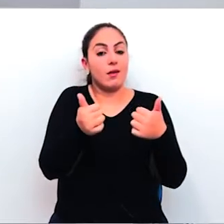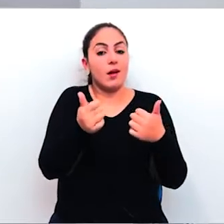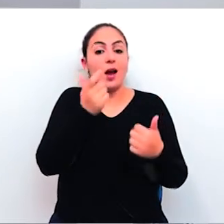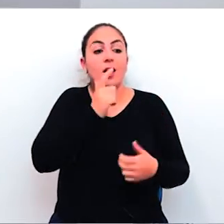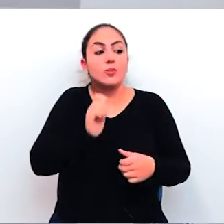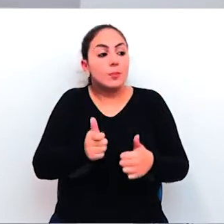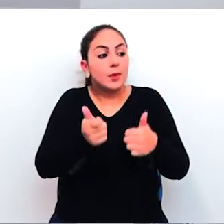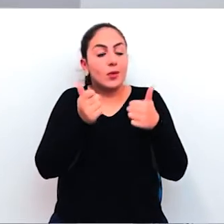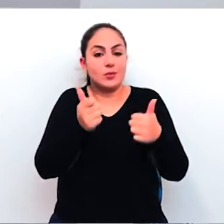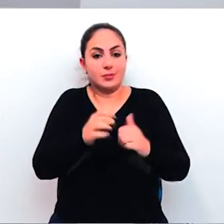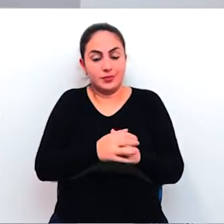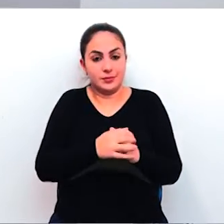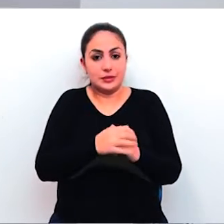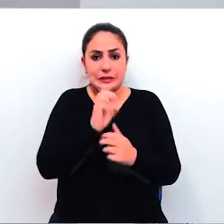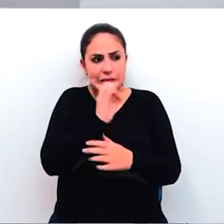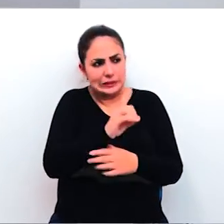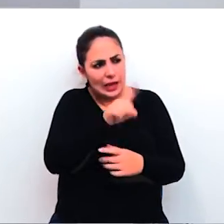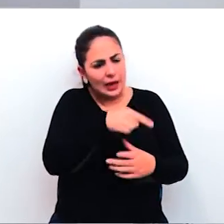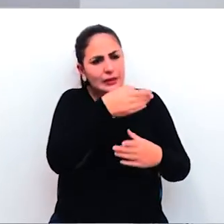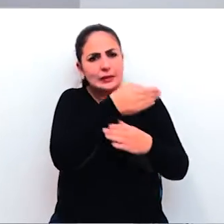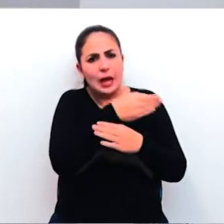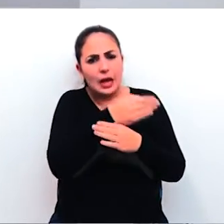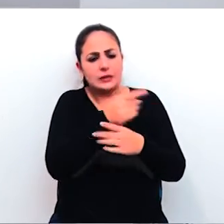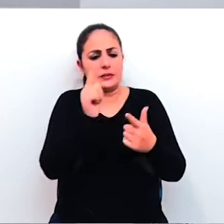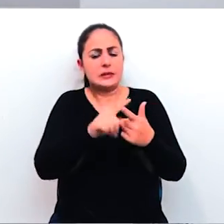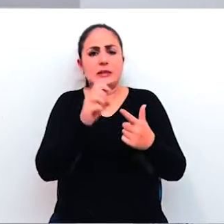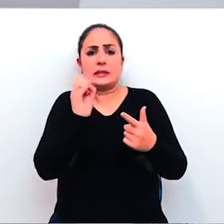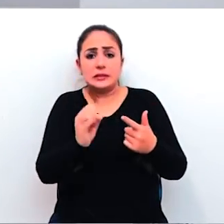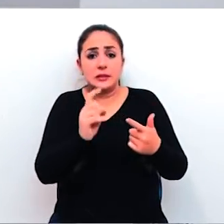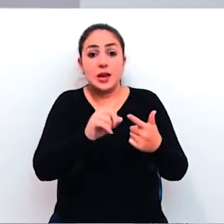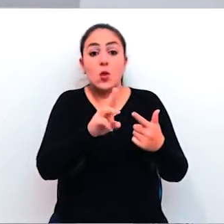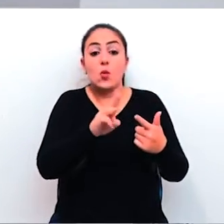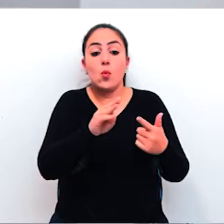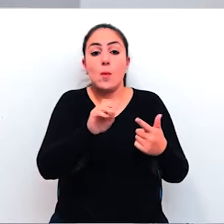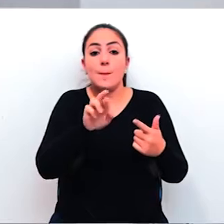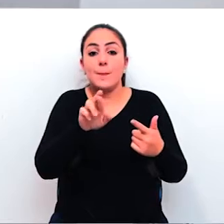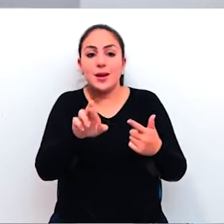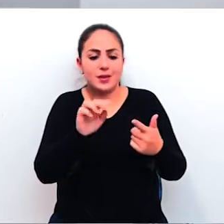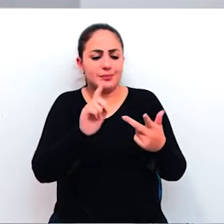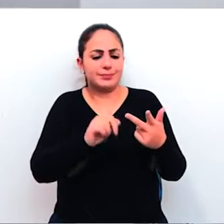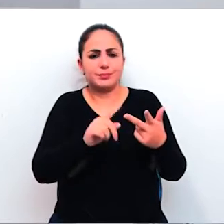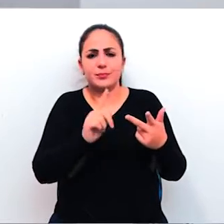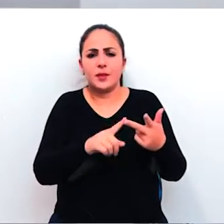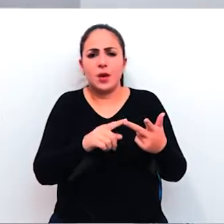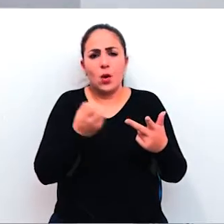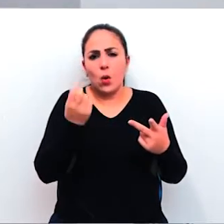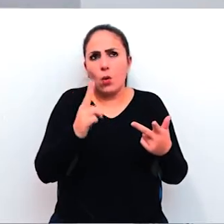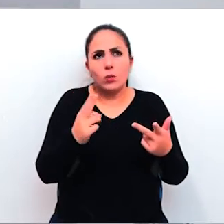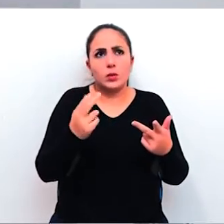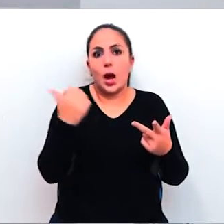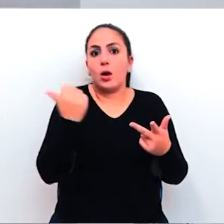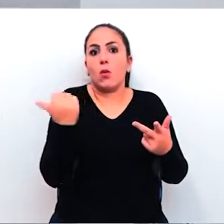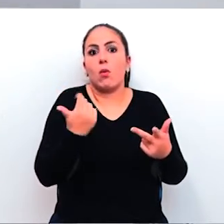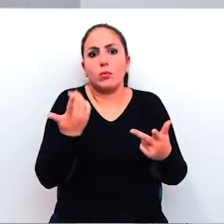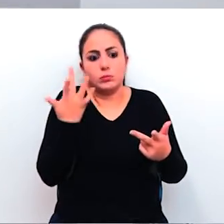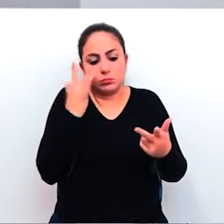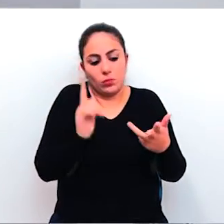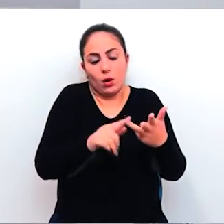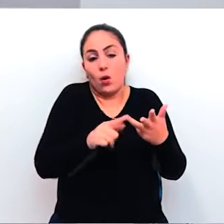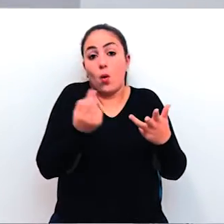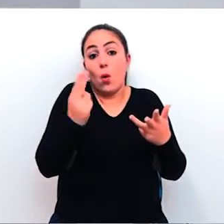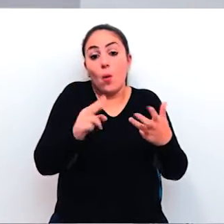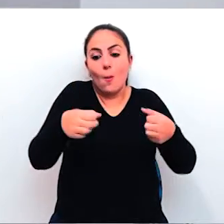como elas preferem certa vez um pacs através do motorista do uno mille fire do garoto que foi